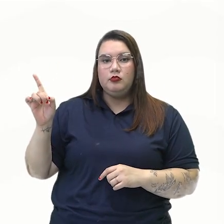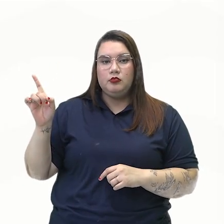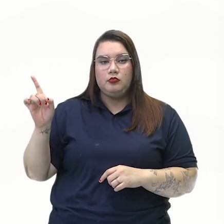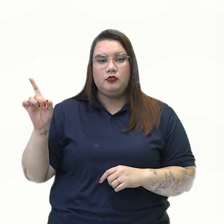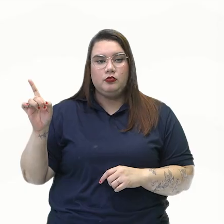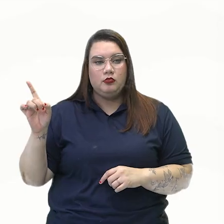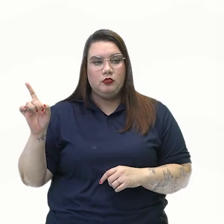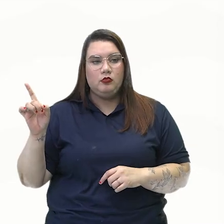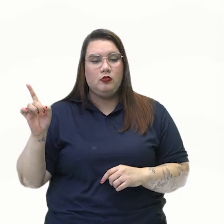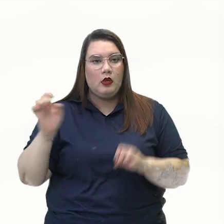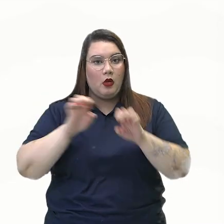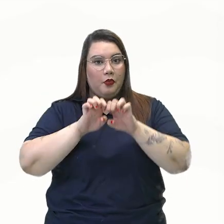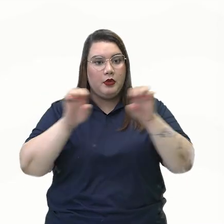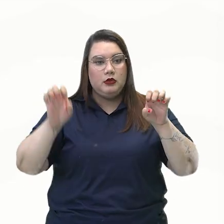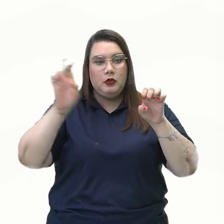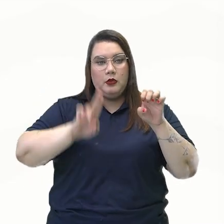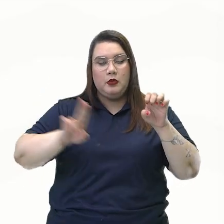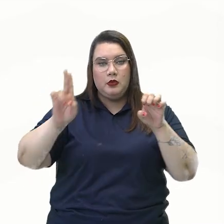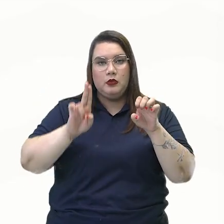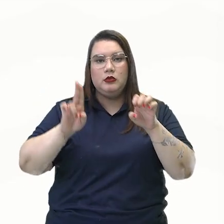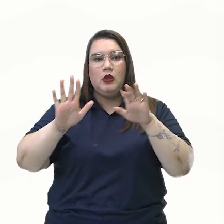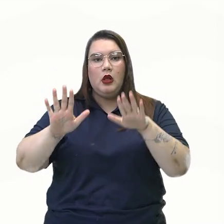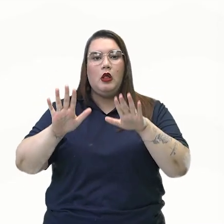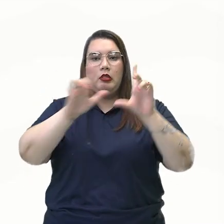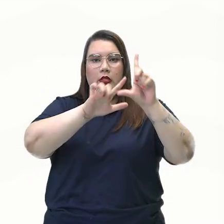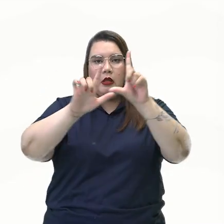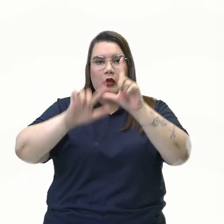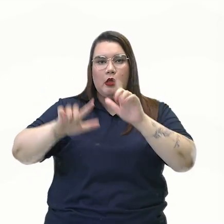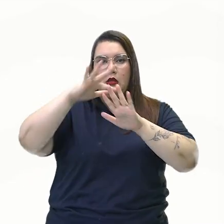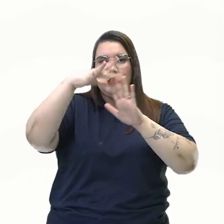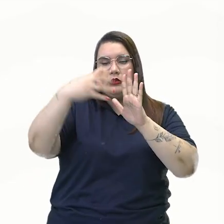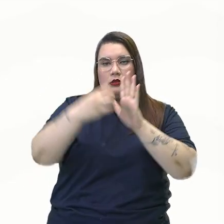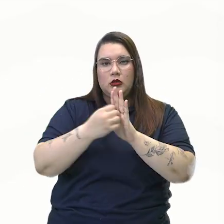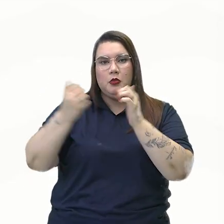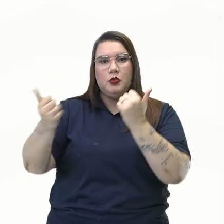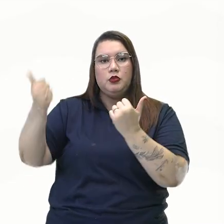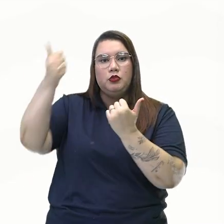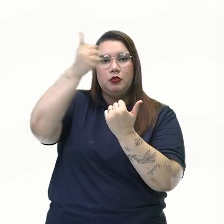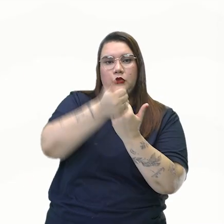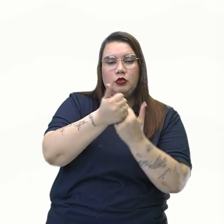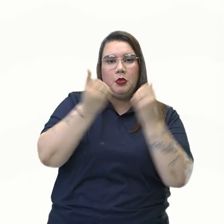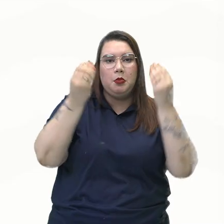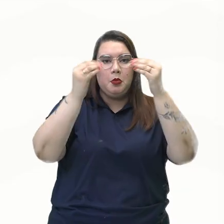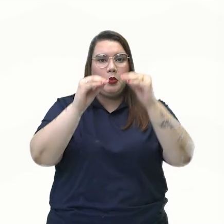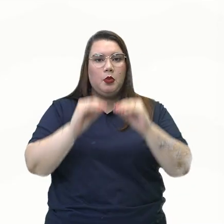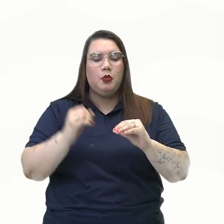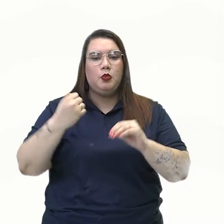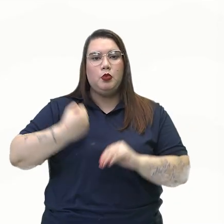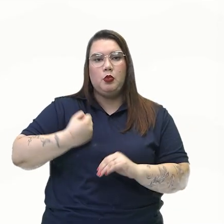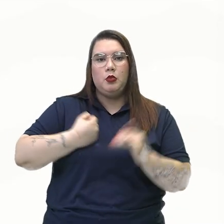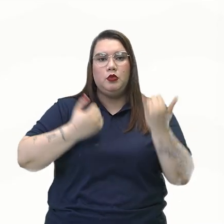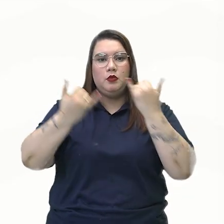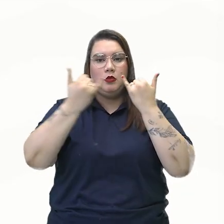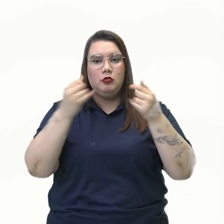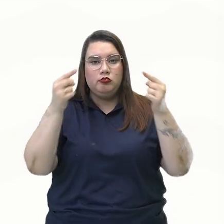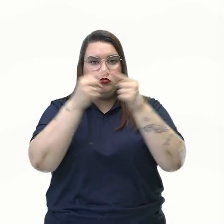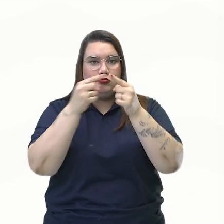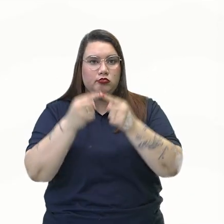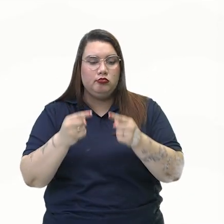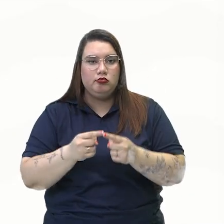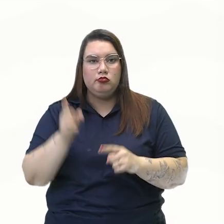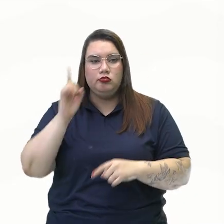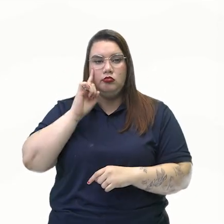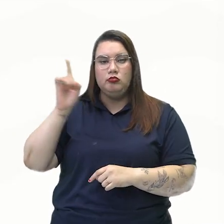só, comprimento de onda é velocidade por frequência. A velocidade, 3 vezes 10 a oitava. A